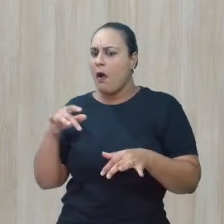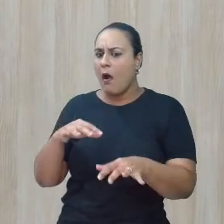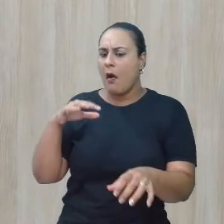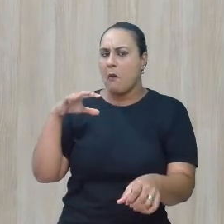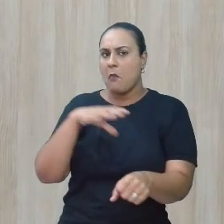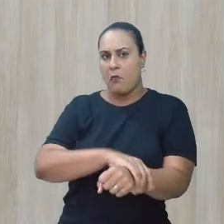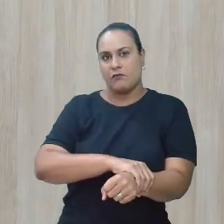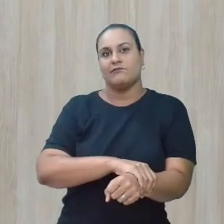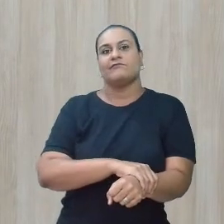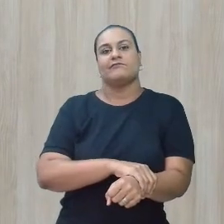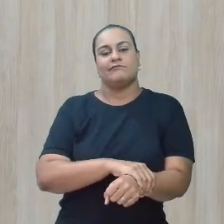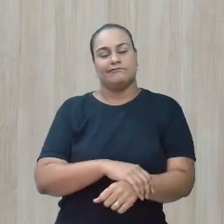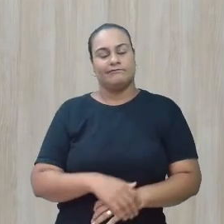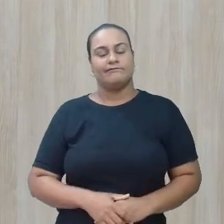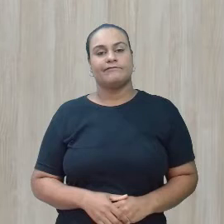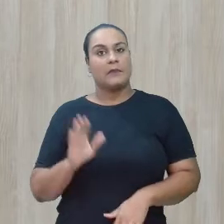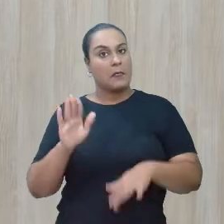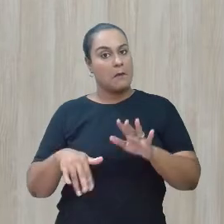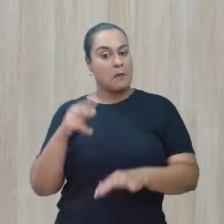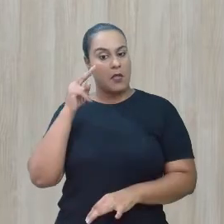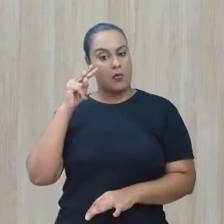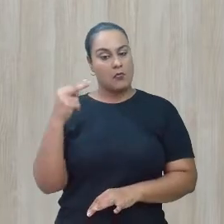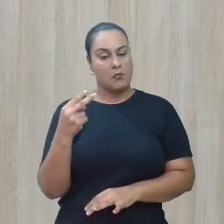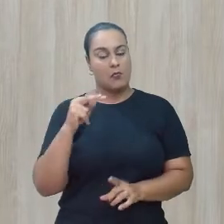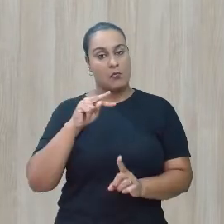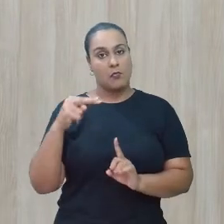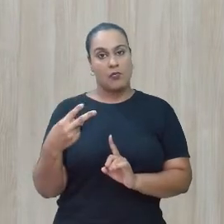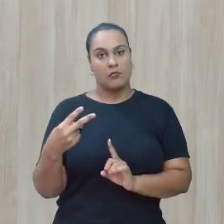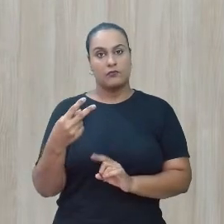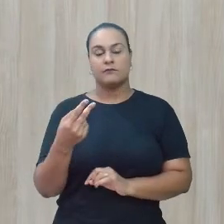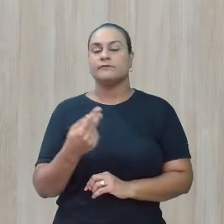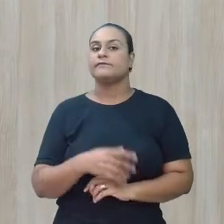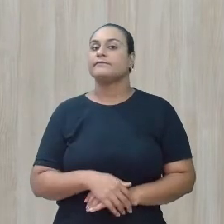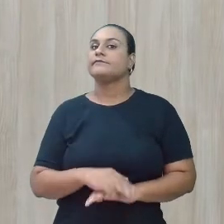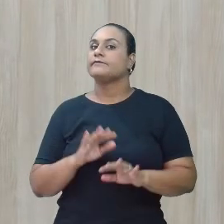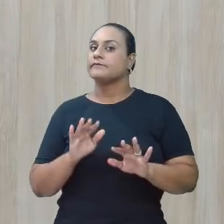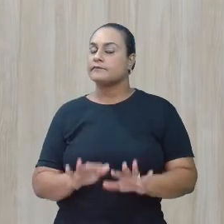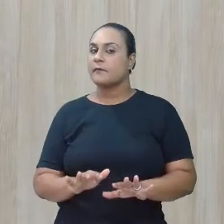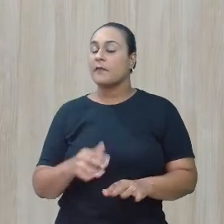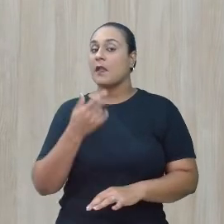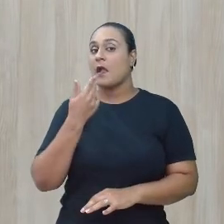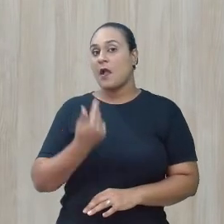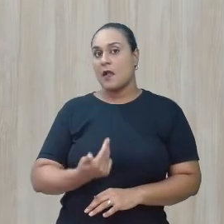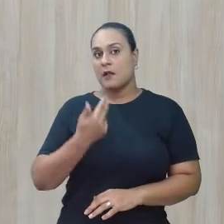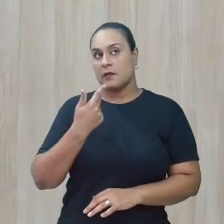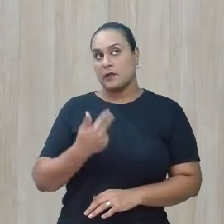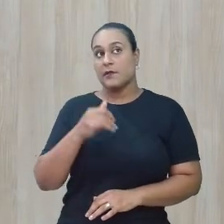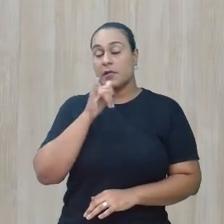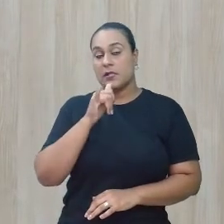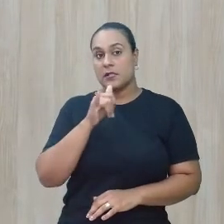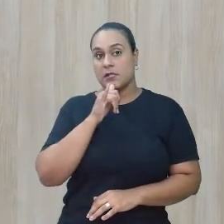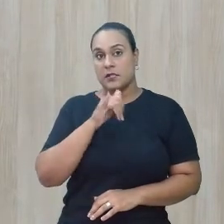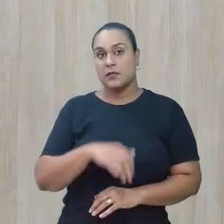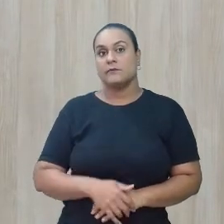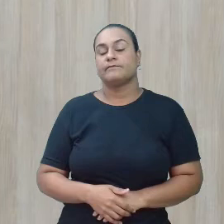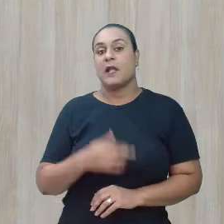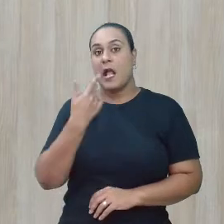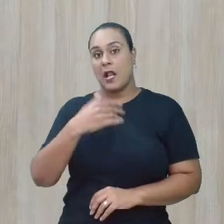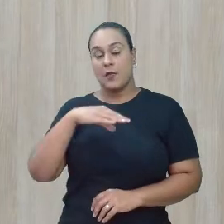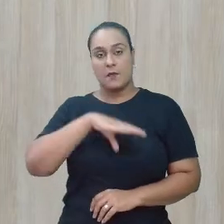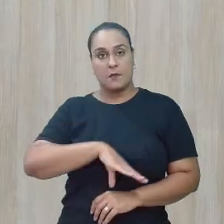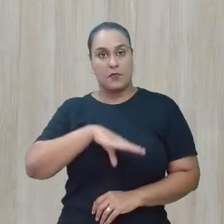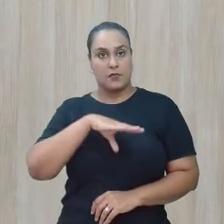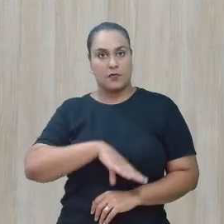depende muito de qual é o seu ponto de vista. O fato é que as línguas, por exemplo, a língua portuguesa